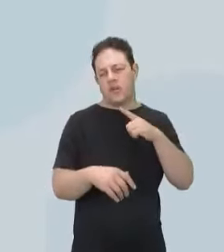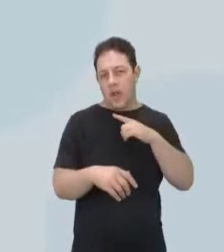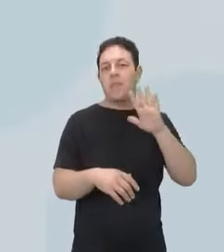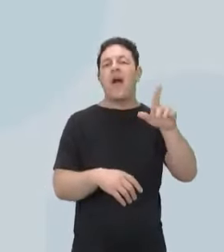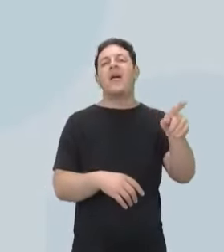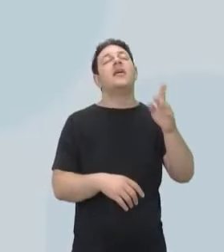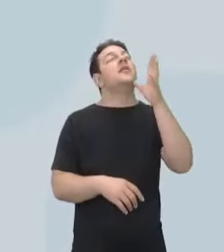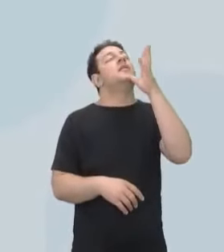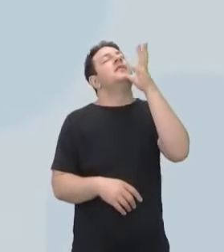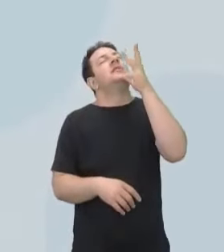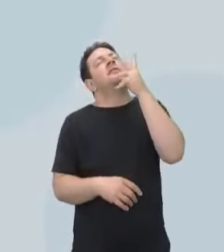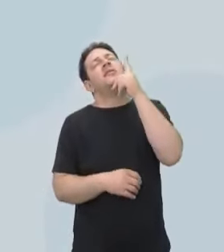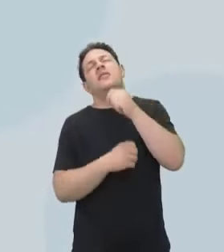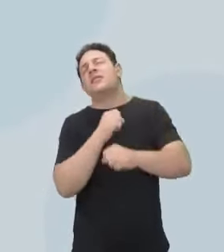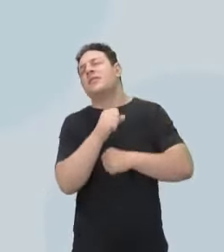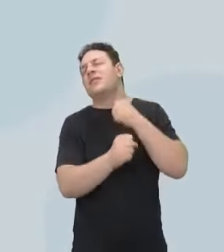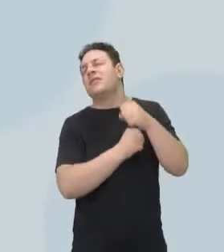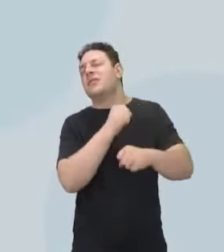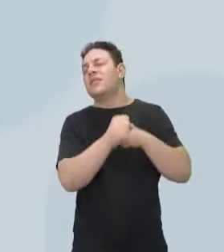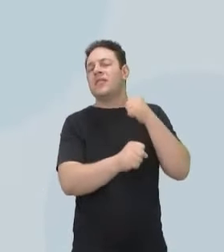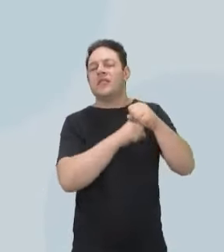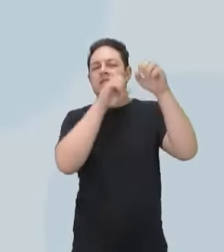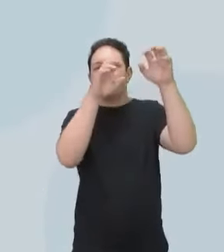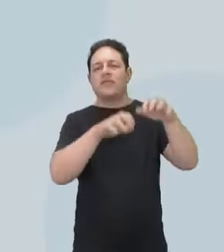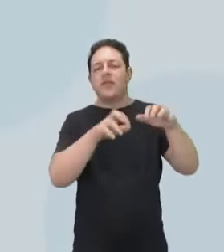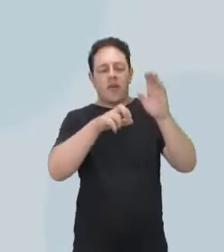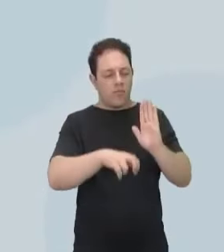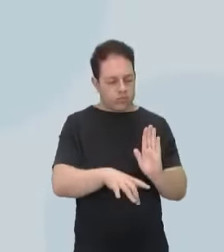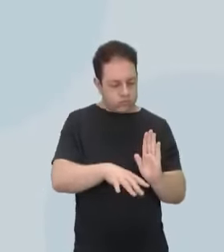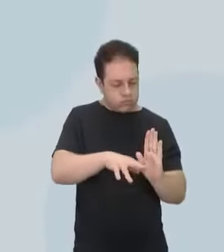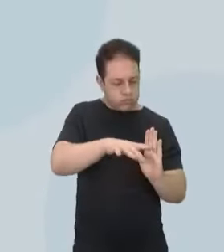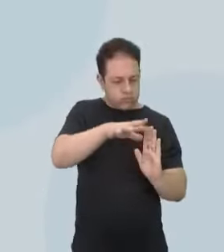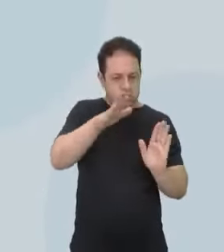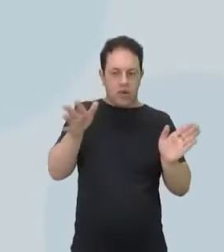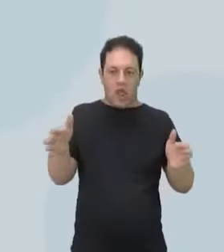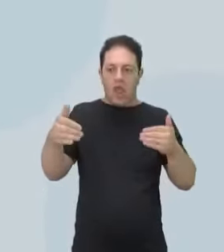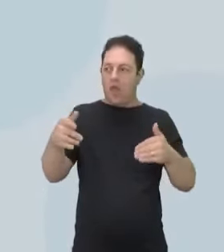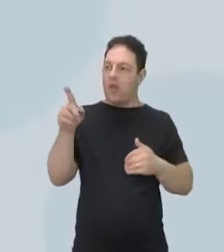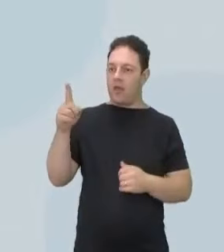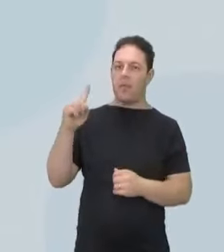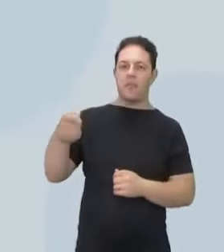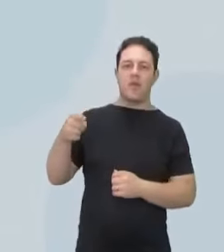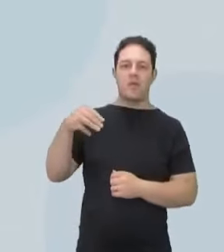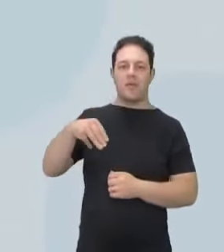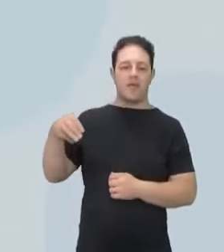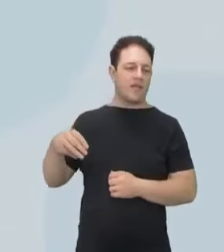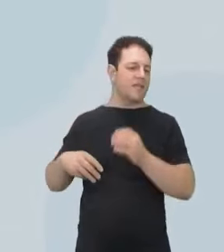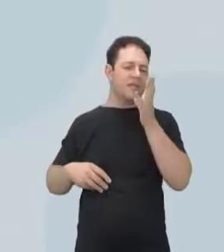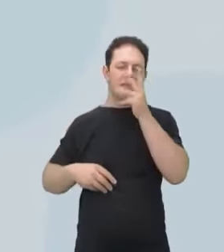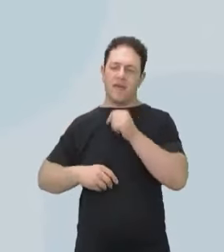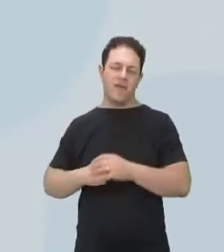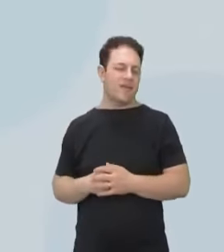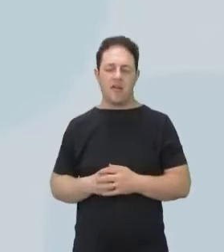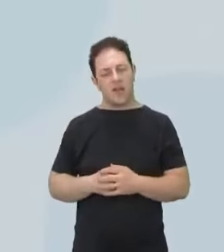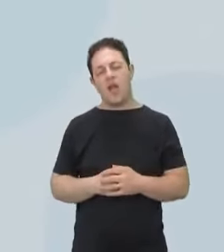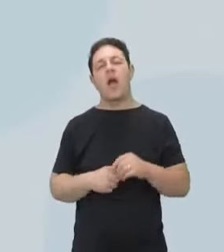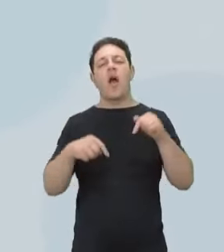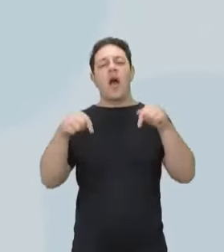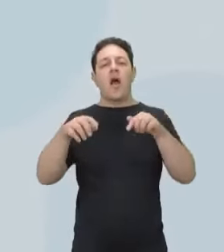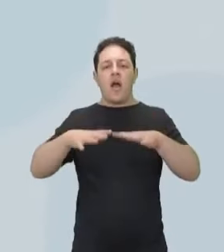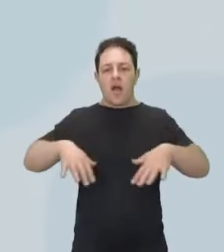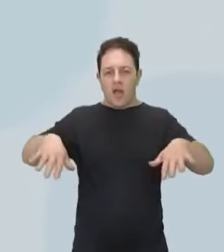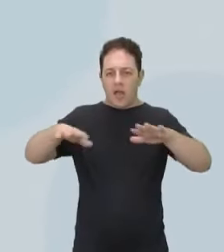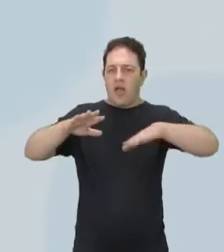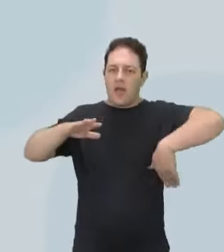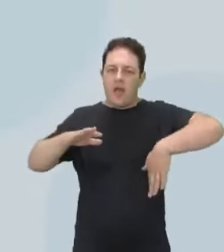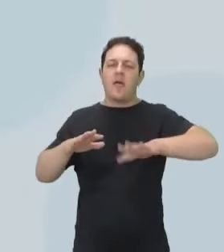uma chuva que acumule 1000 milímetros. Na nossa região de Serra do Mar, a chuva anual é de 2 a 3